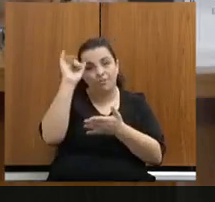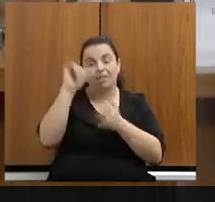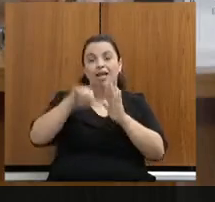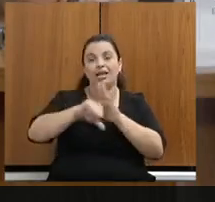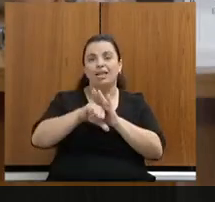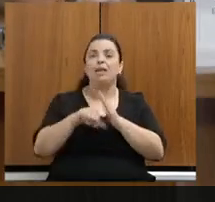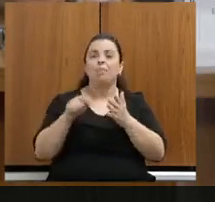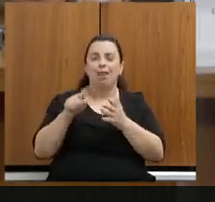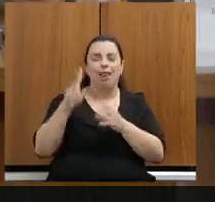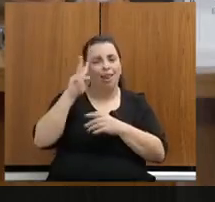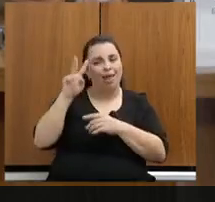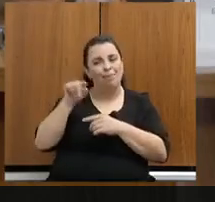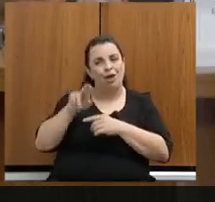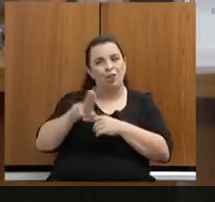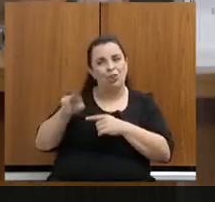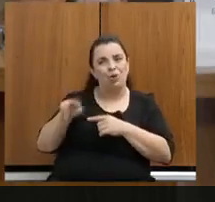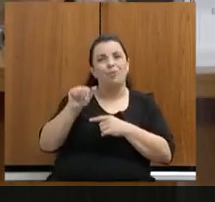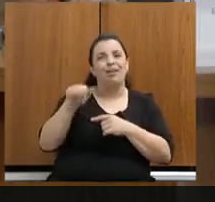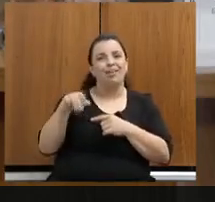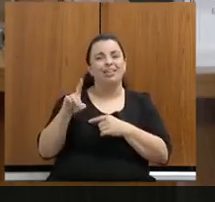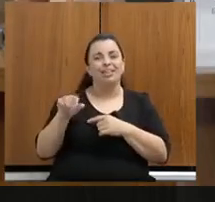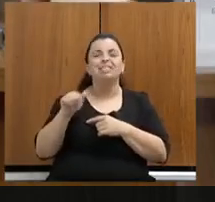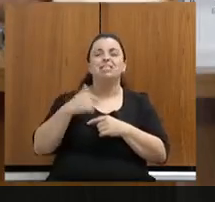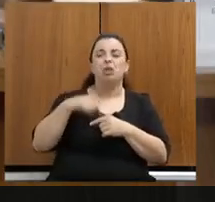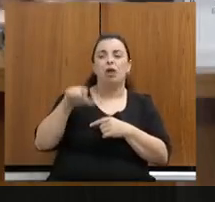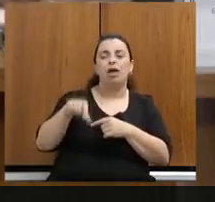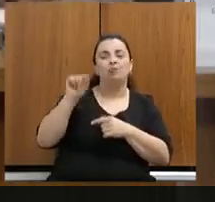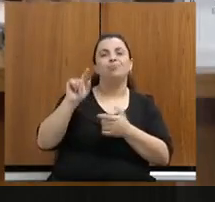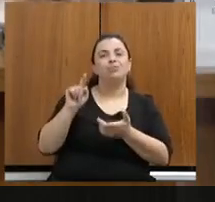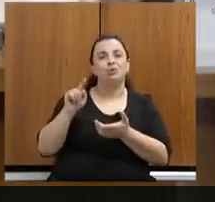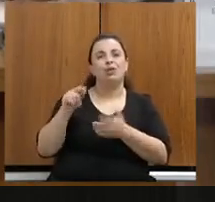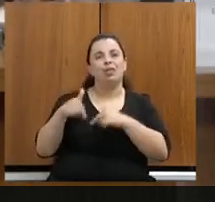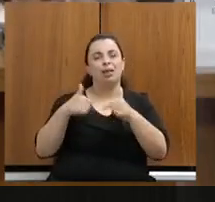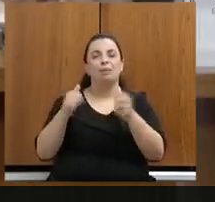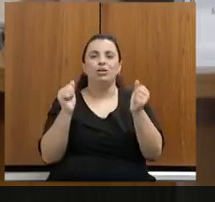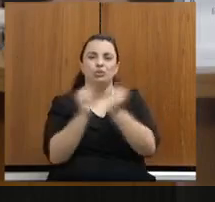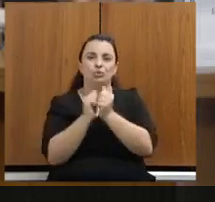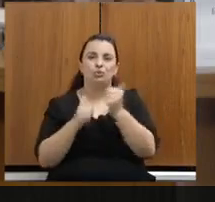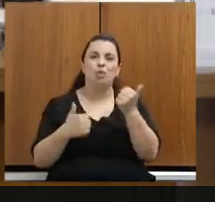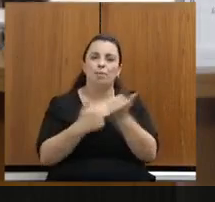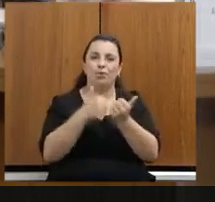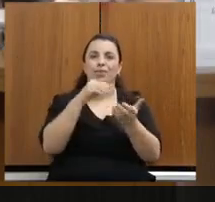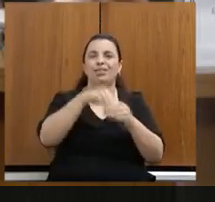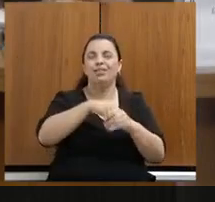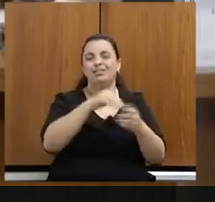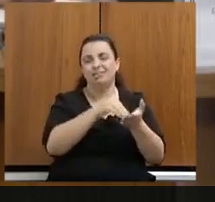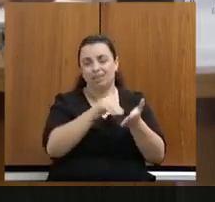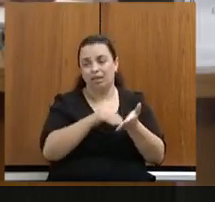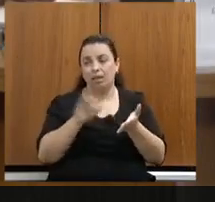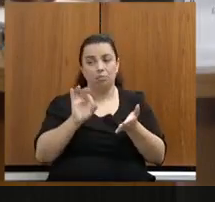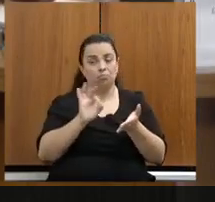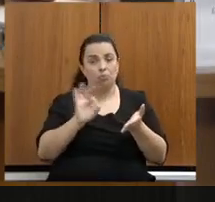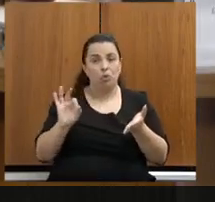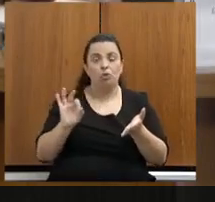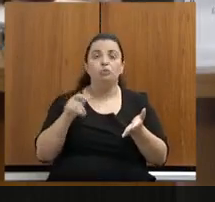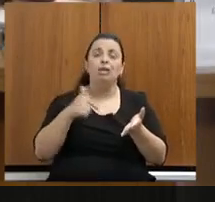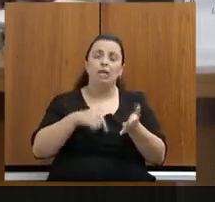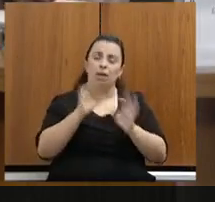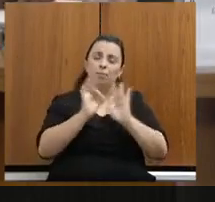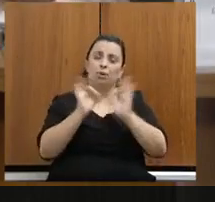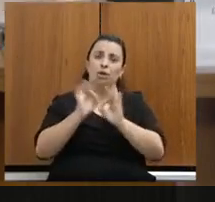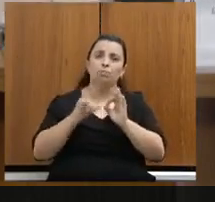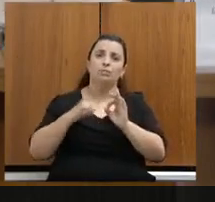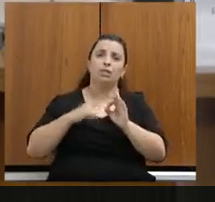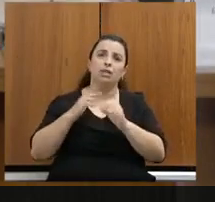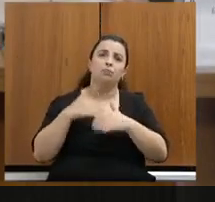excelente escolha que a gente tem na na subsecretaria e esse é um problema que tem assim evoluído né ao longo desse tempo